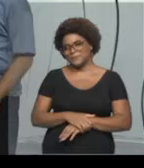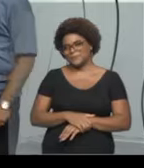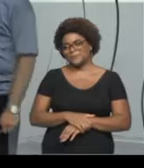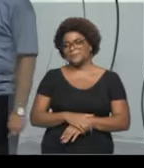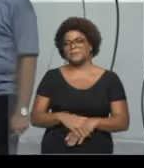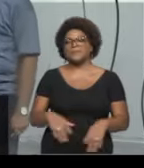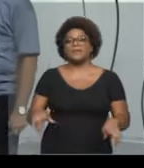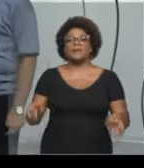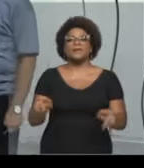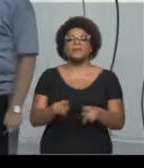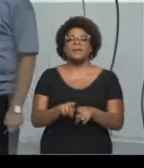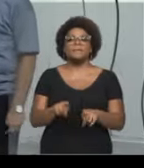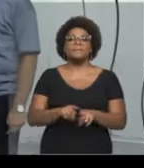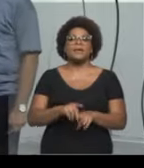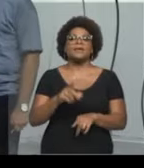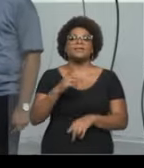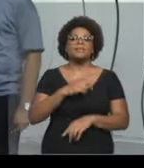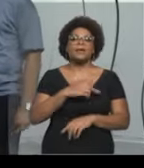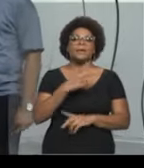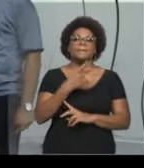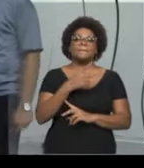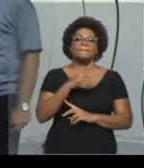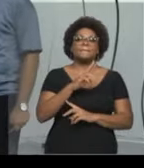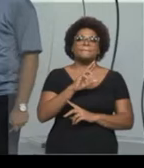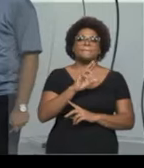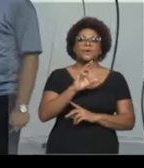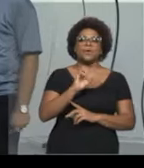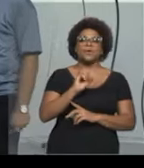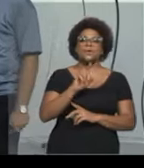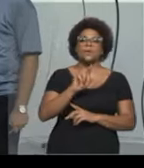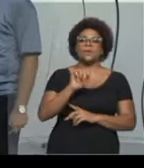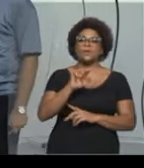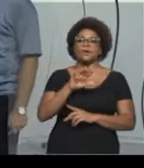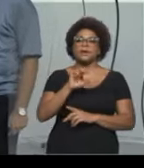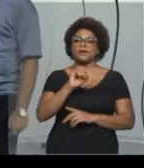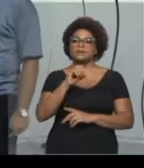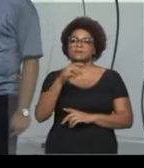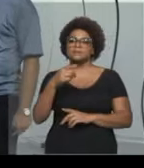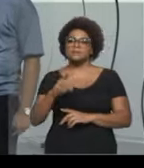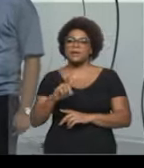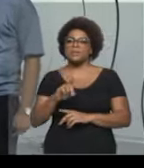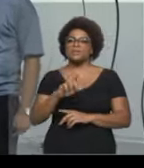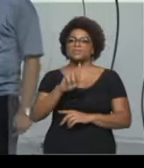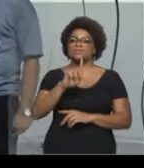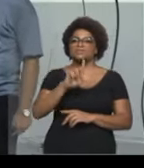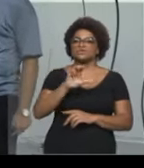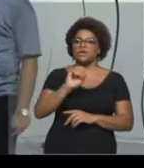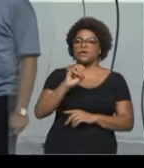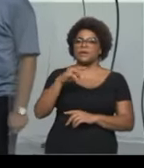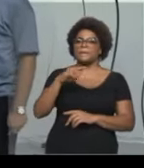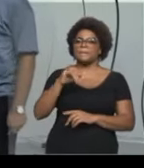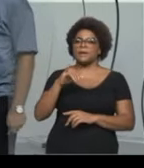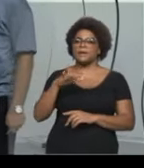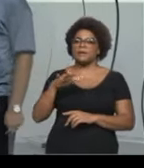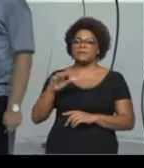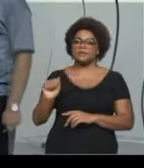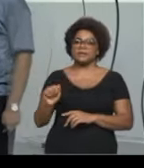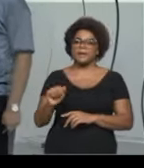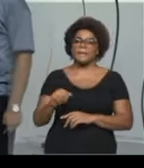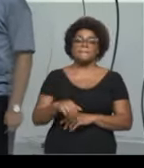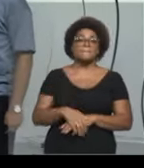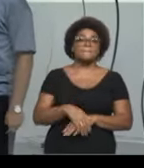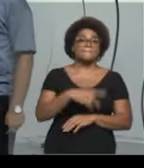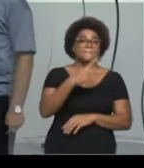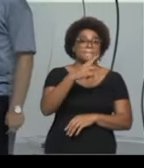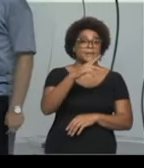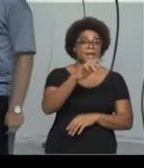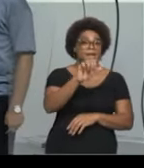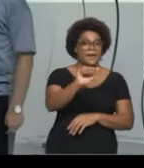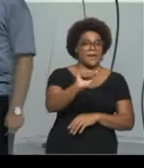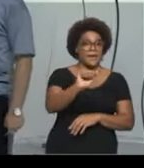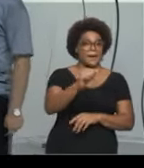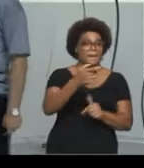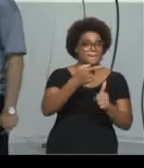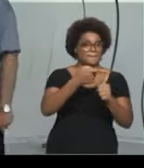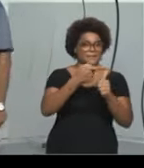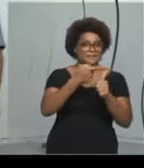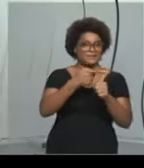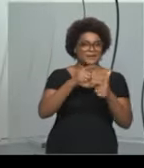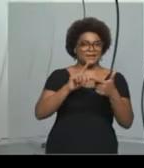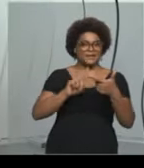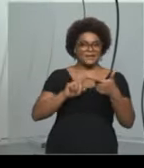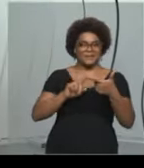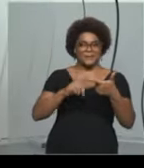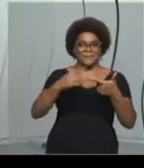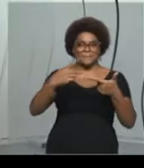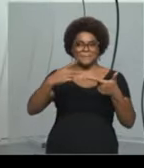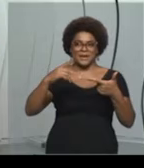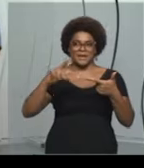temos também a progressão geométrica, abreviadamente PA a primeira, PG a segunda. Então, por exemplo, já na